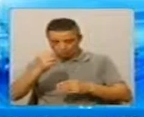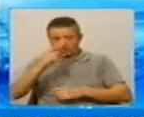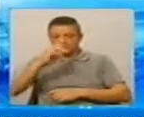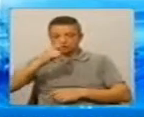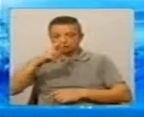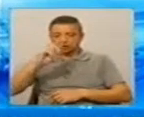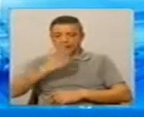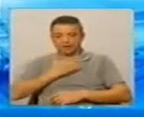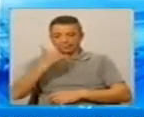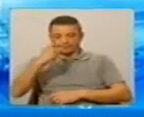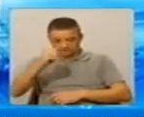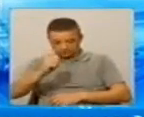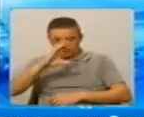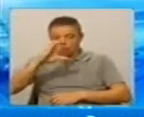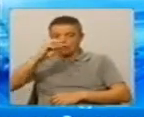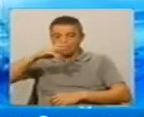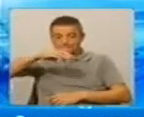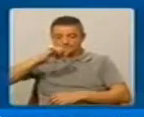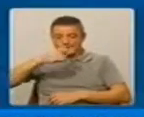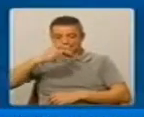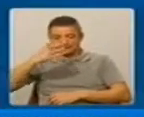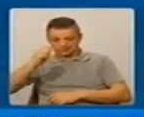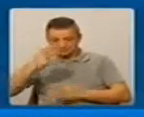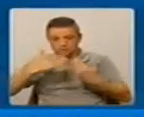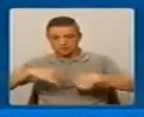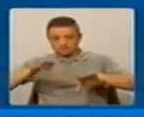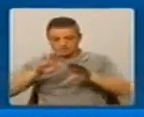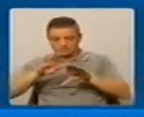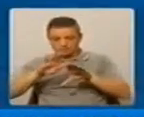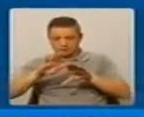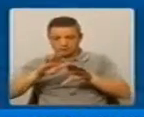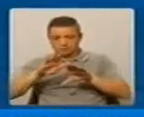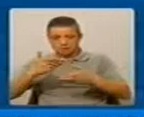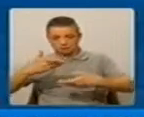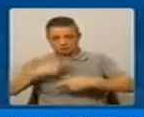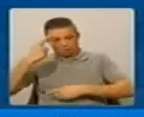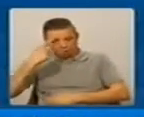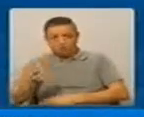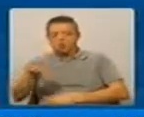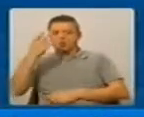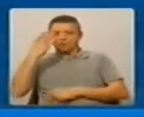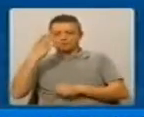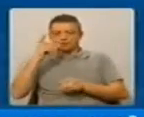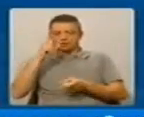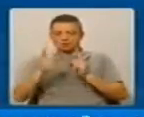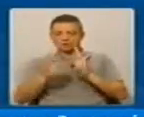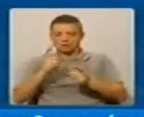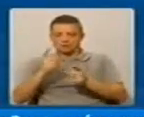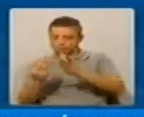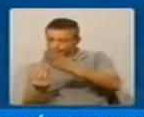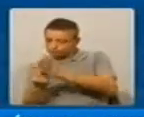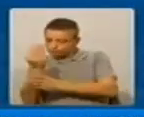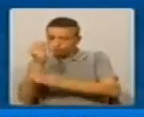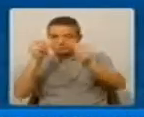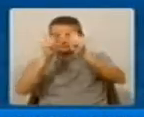antigas. Os meteoritos são corpos rochosos que nos ajudam a compreender perfeitamente as origens do Sistema